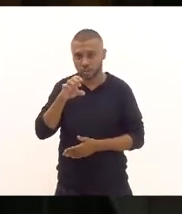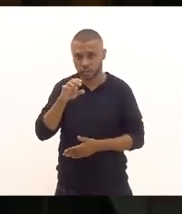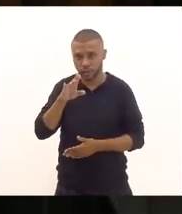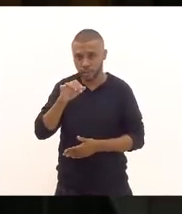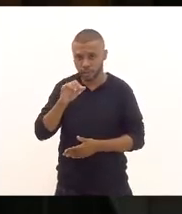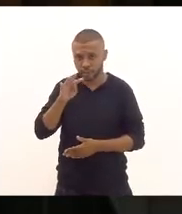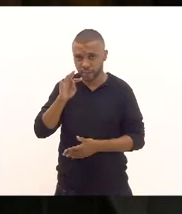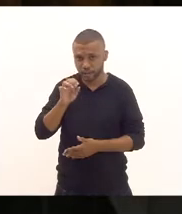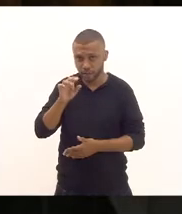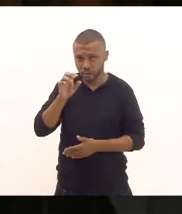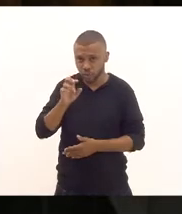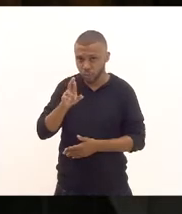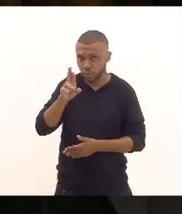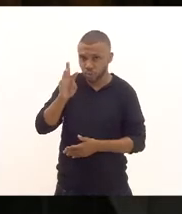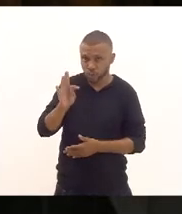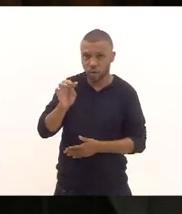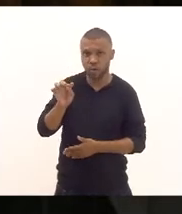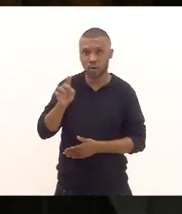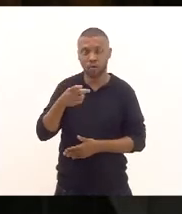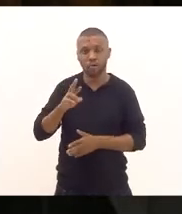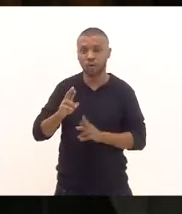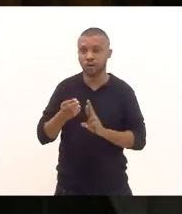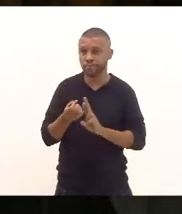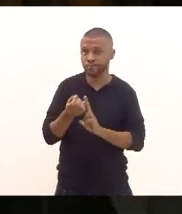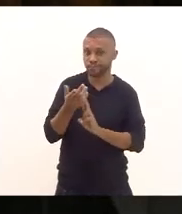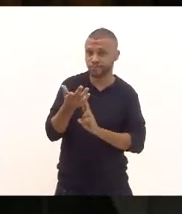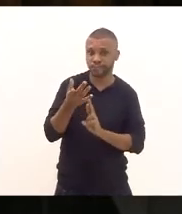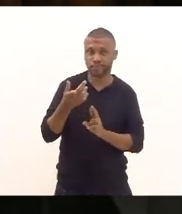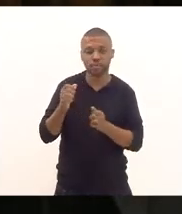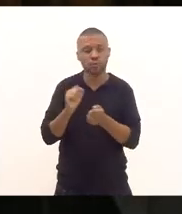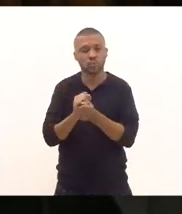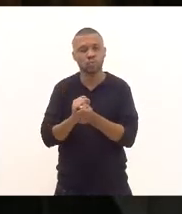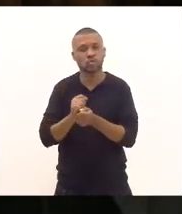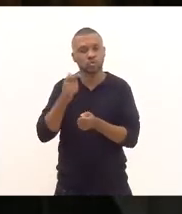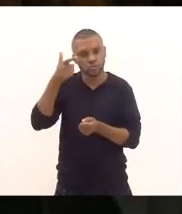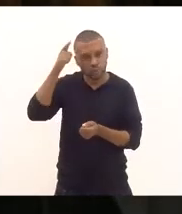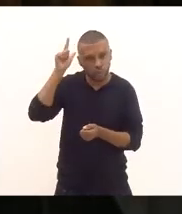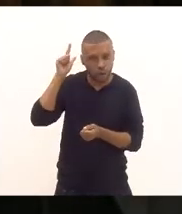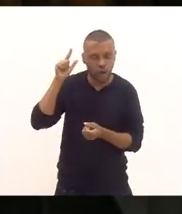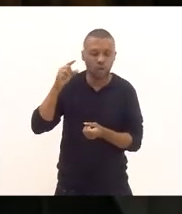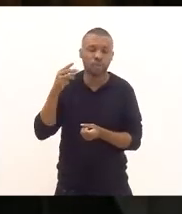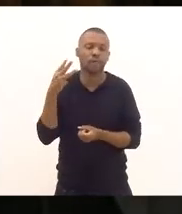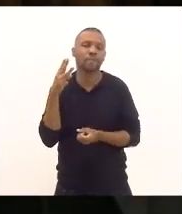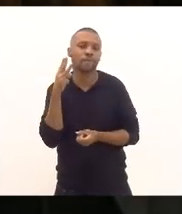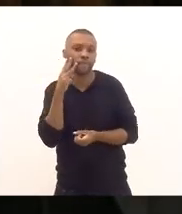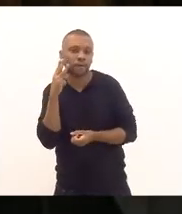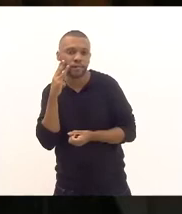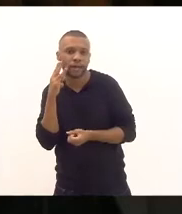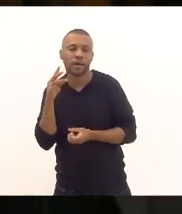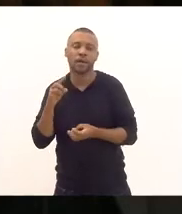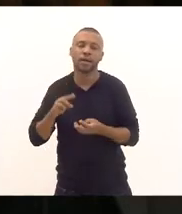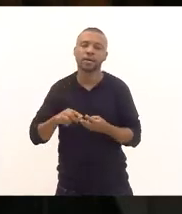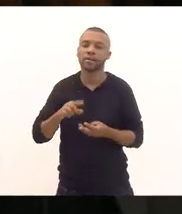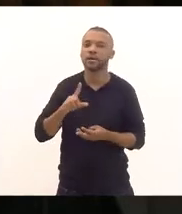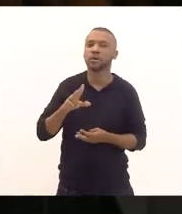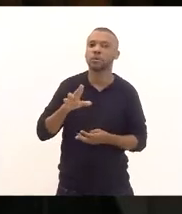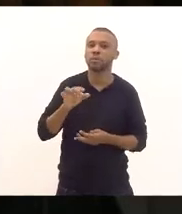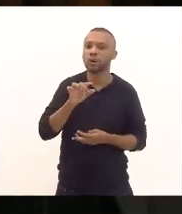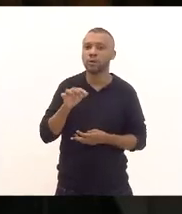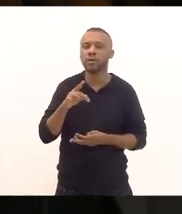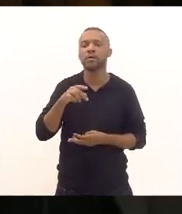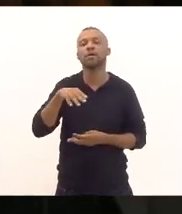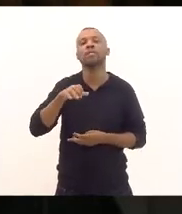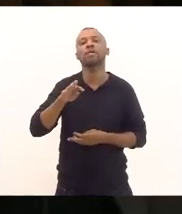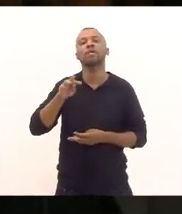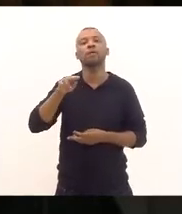eu fui relator Deputado Luiz Paulo Deputado faltec Deputado Luiz Martins